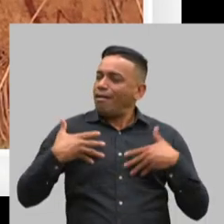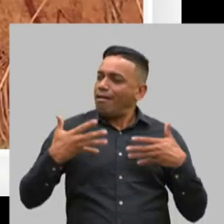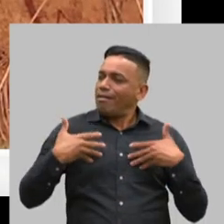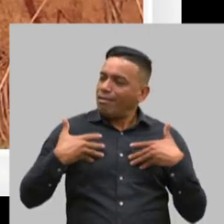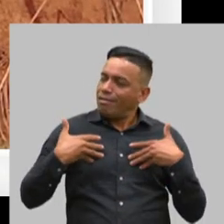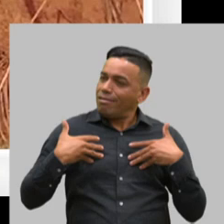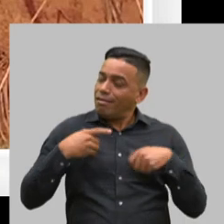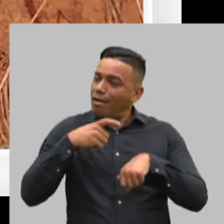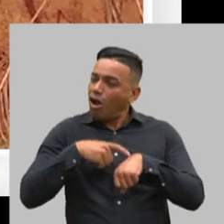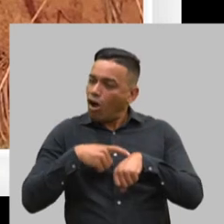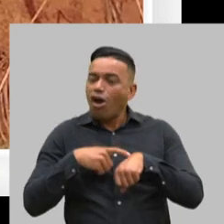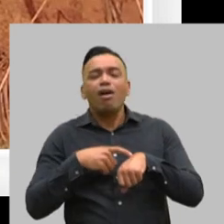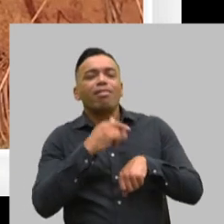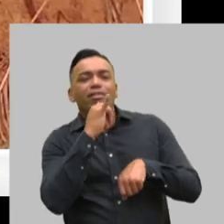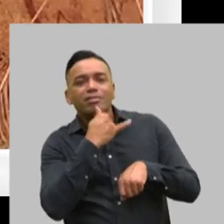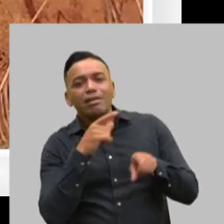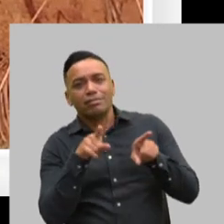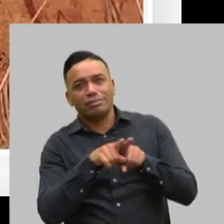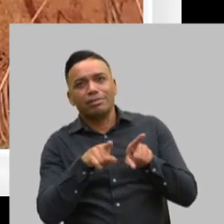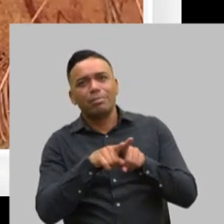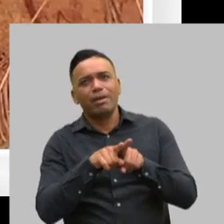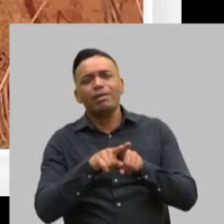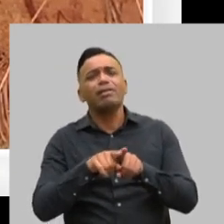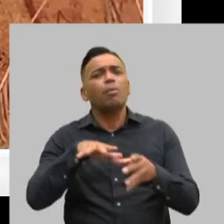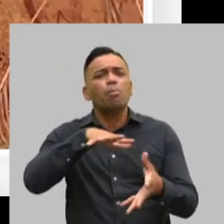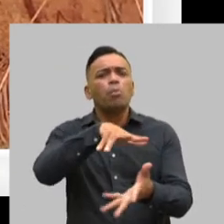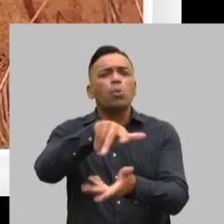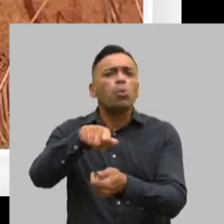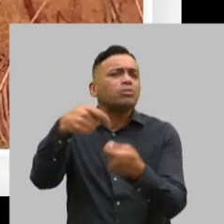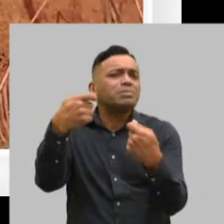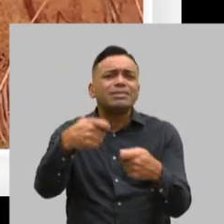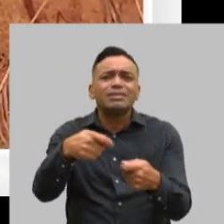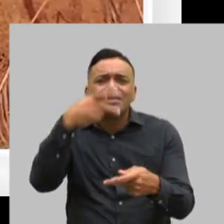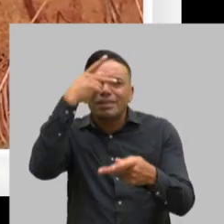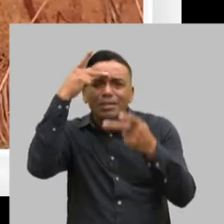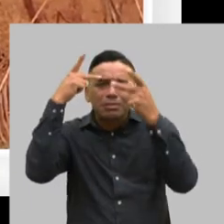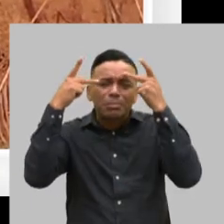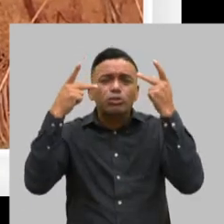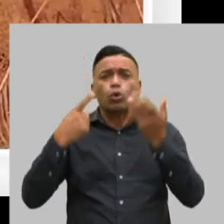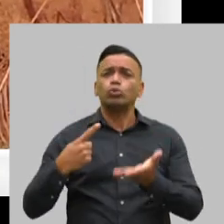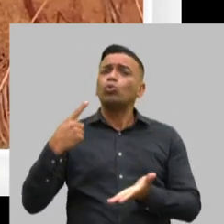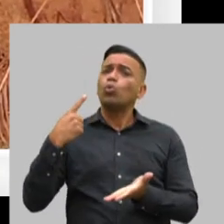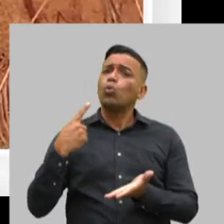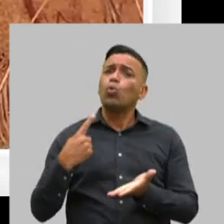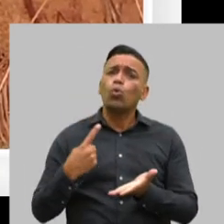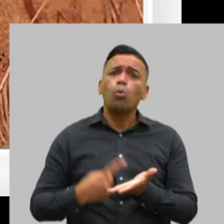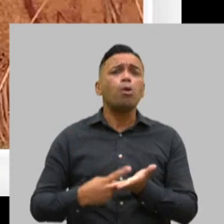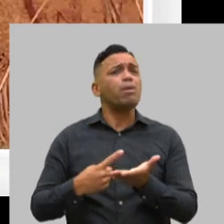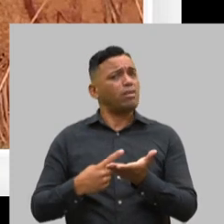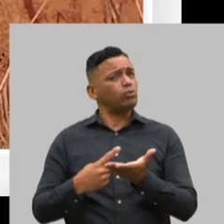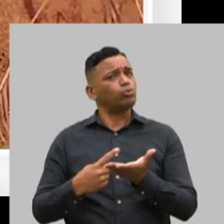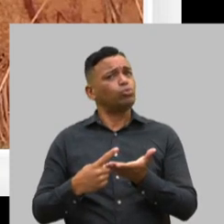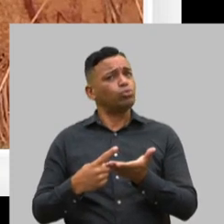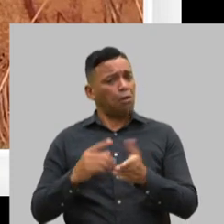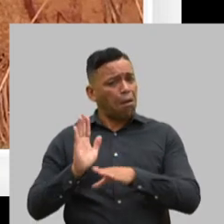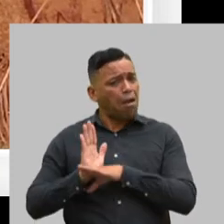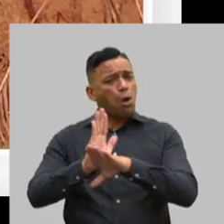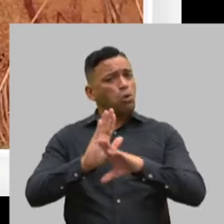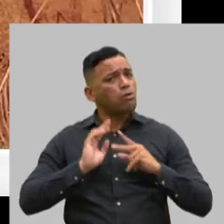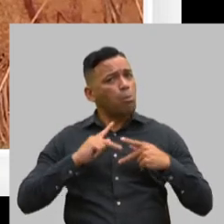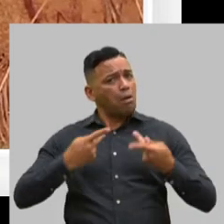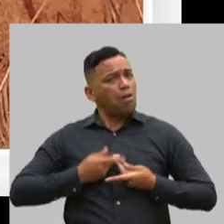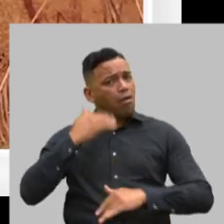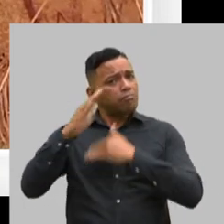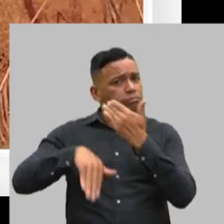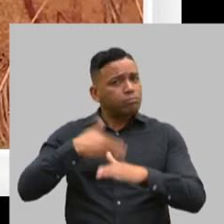dor. O mundo precisa de muitas pessoas comprometidas com a humanidade. Assim